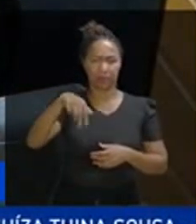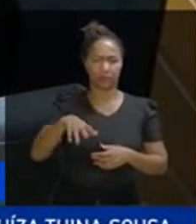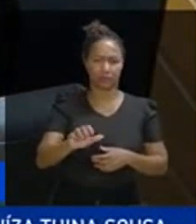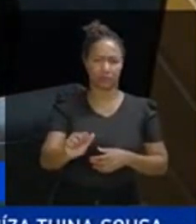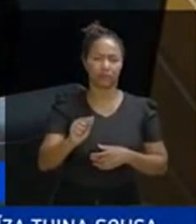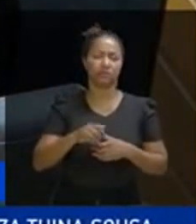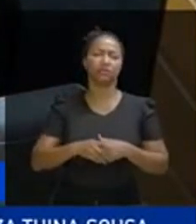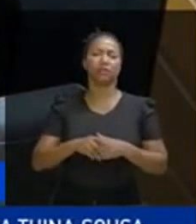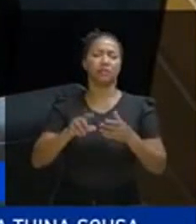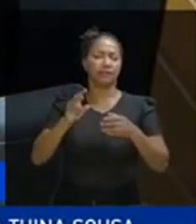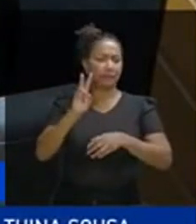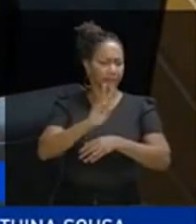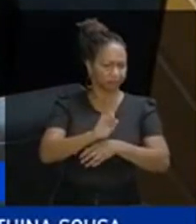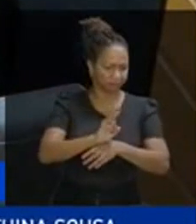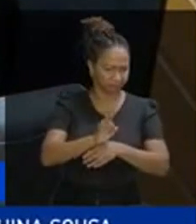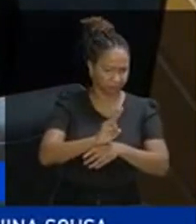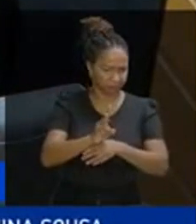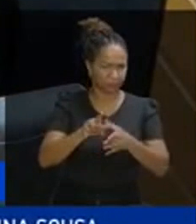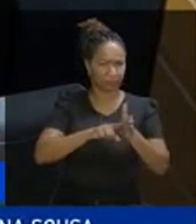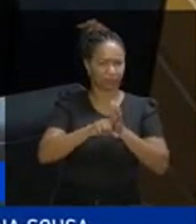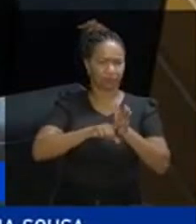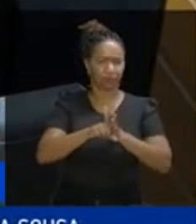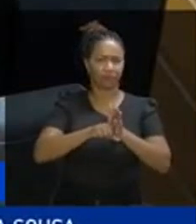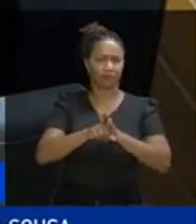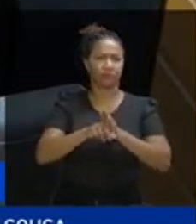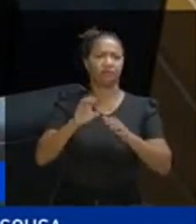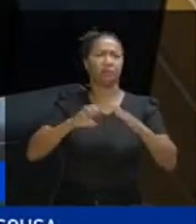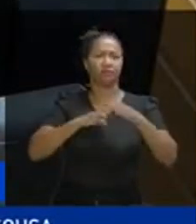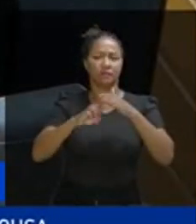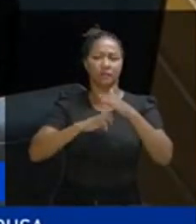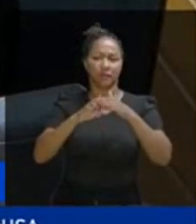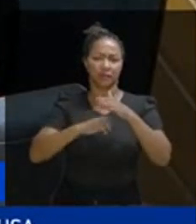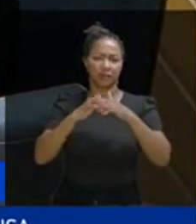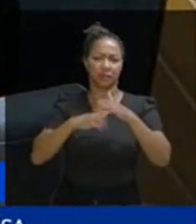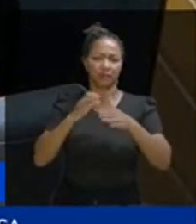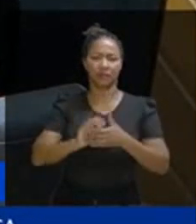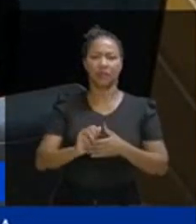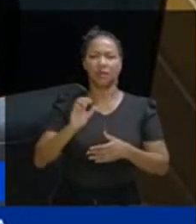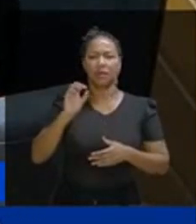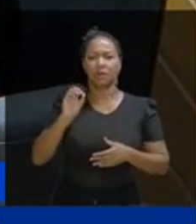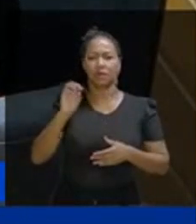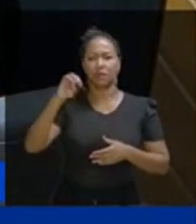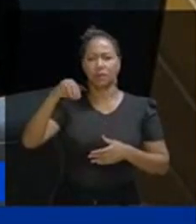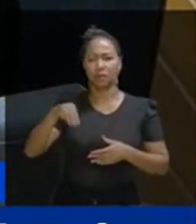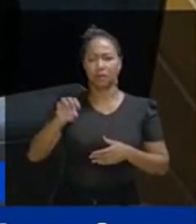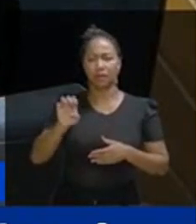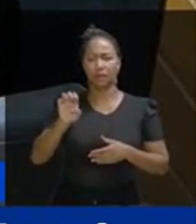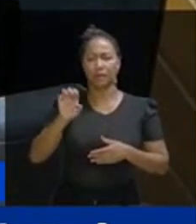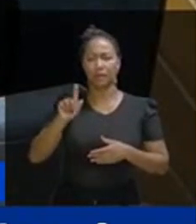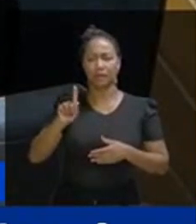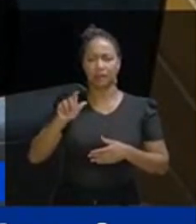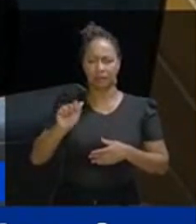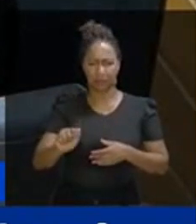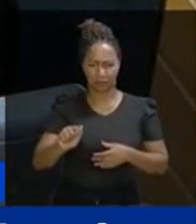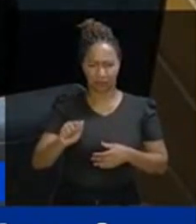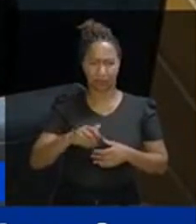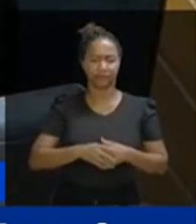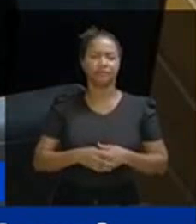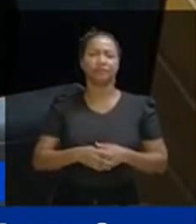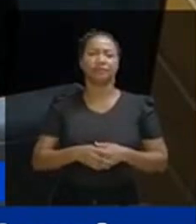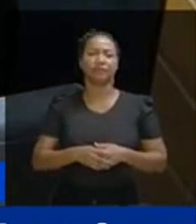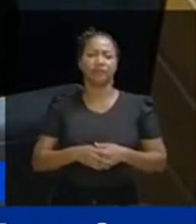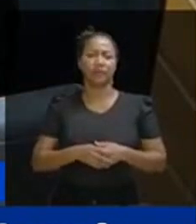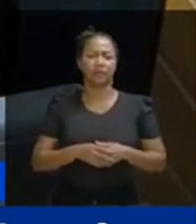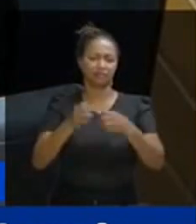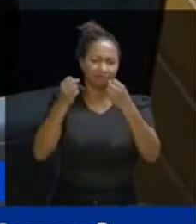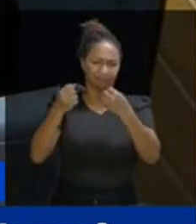extinta a execução fiscal e que figura como executada a empresa Ômega Publicidade Limitada, pelo